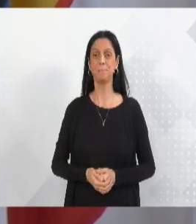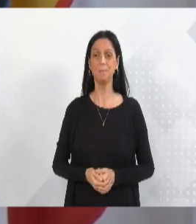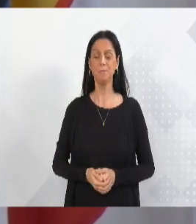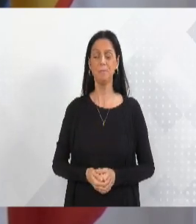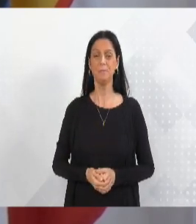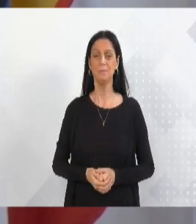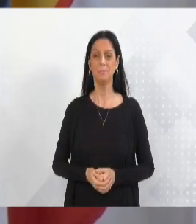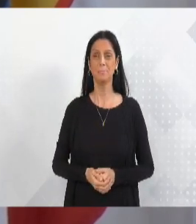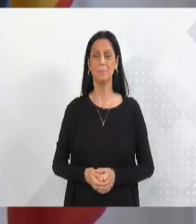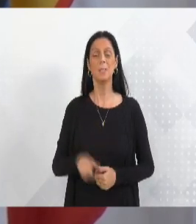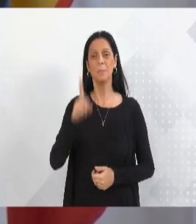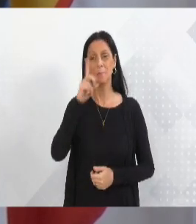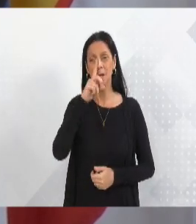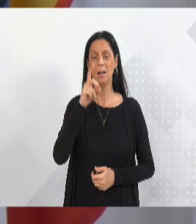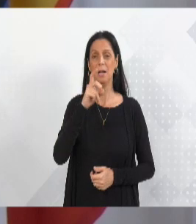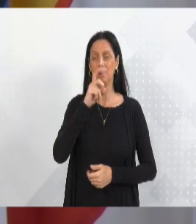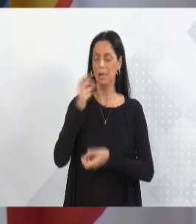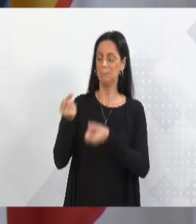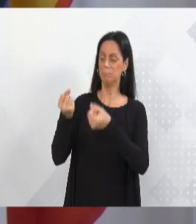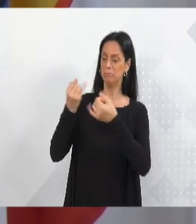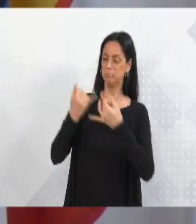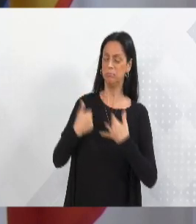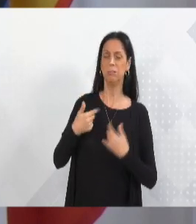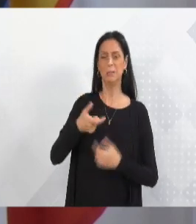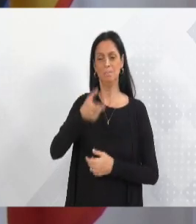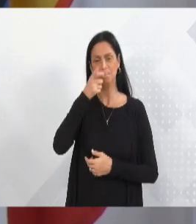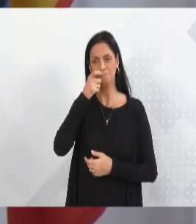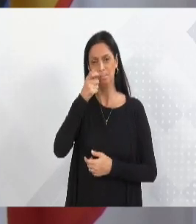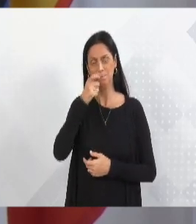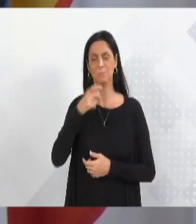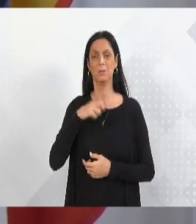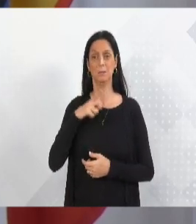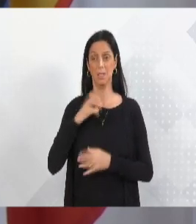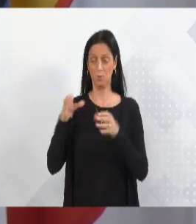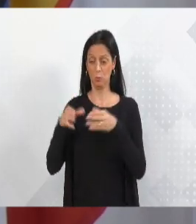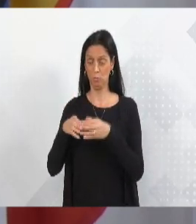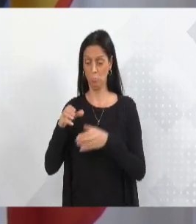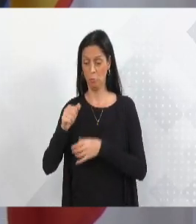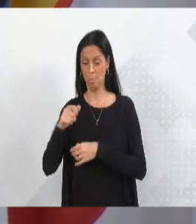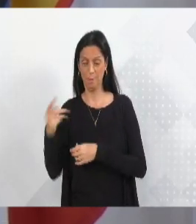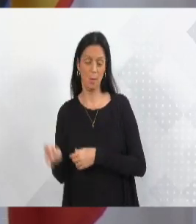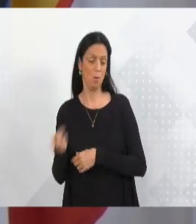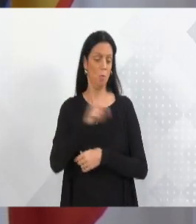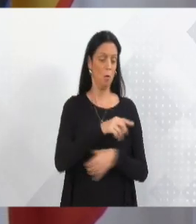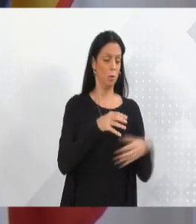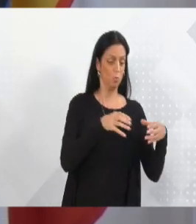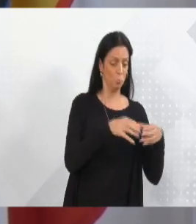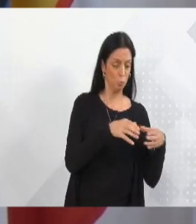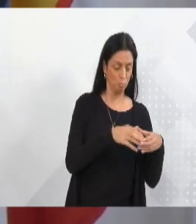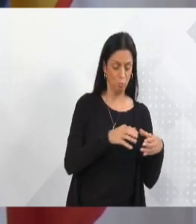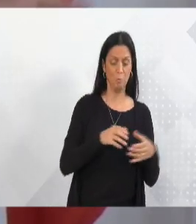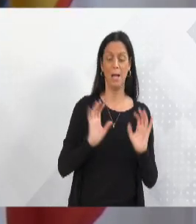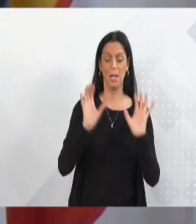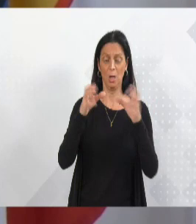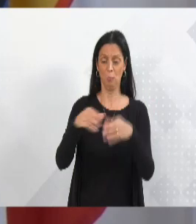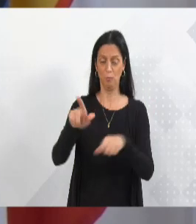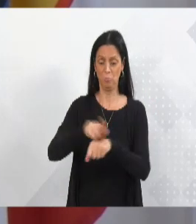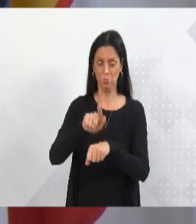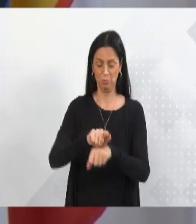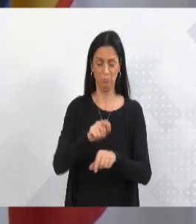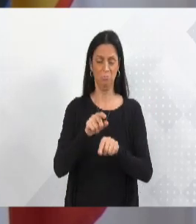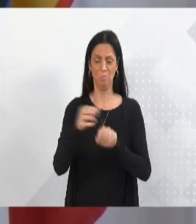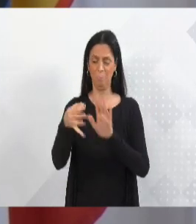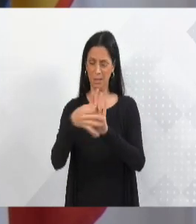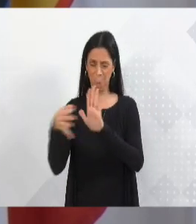Ouvi vários pais, uma comissão montada separado da APP, a gestão falava uma coisa, a APP falava outra, essa comissão de pais falava